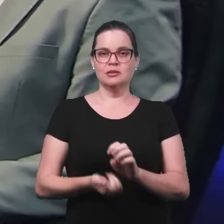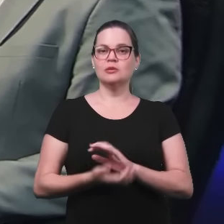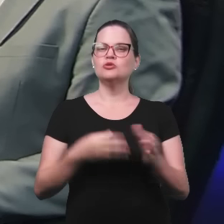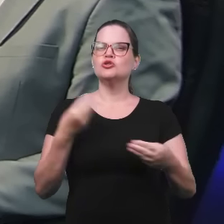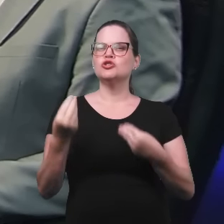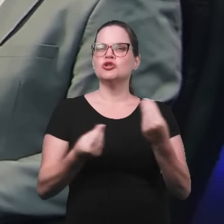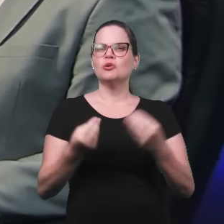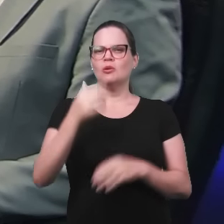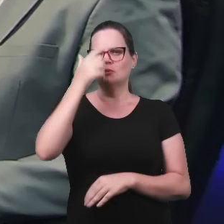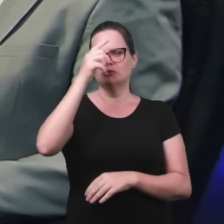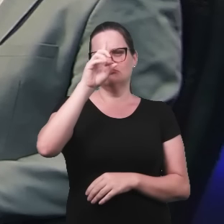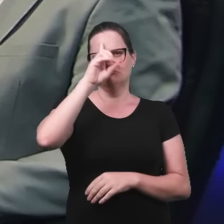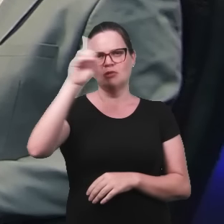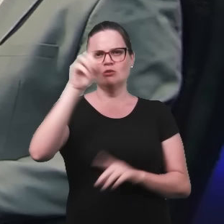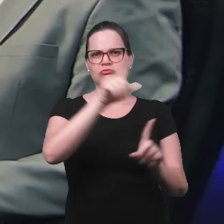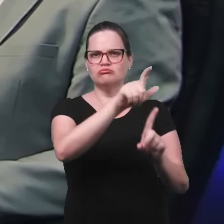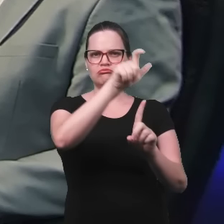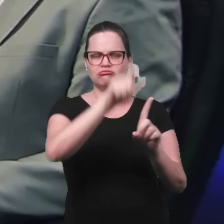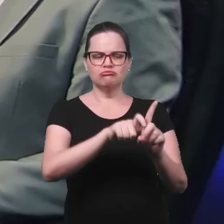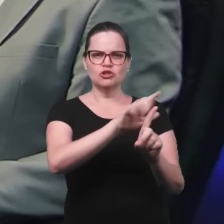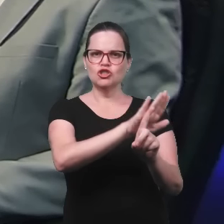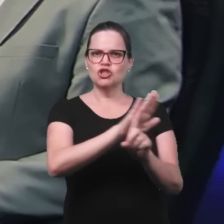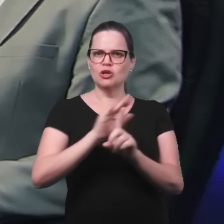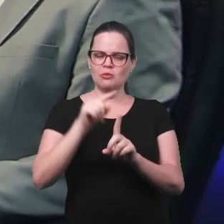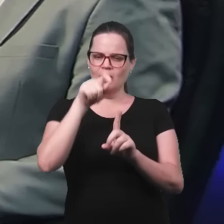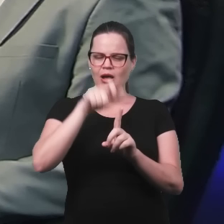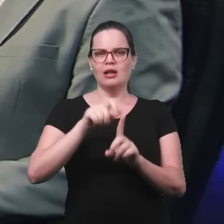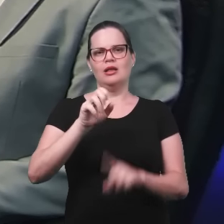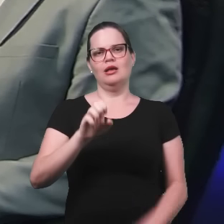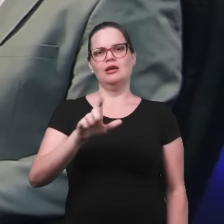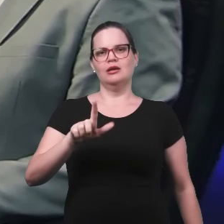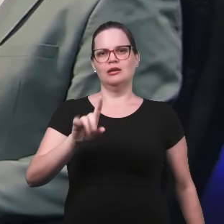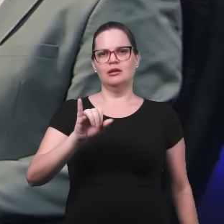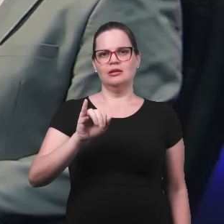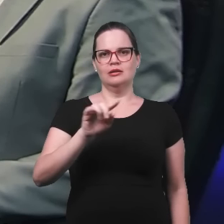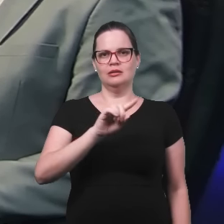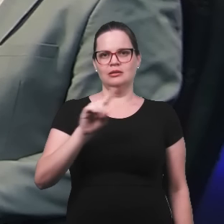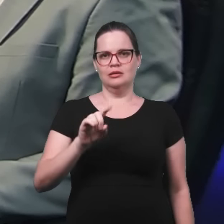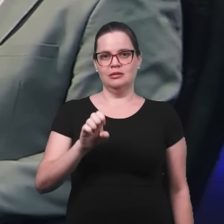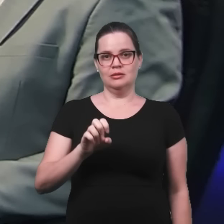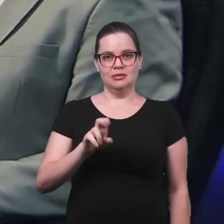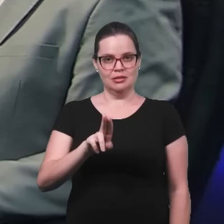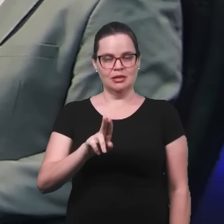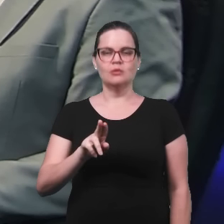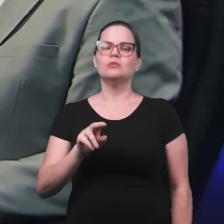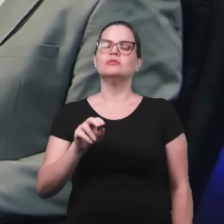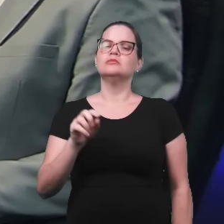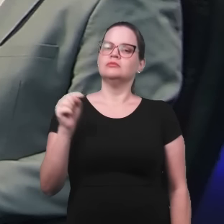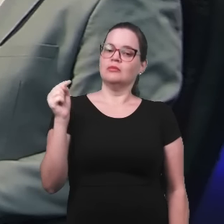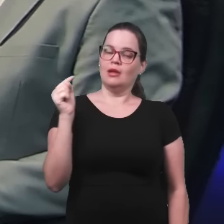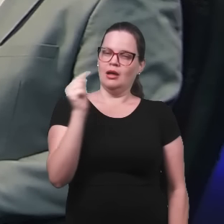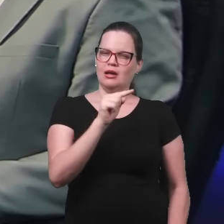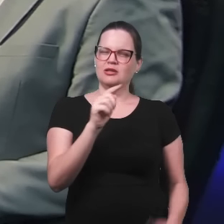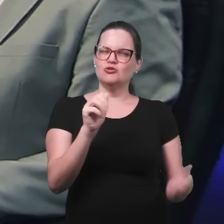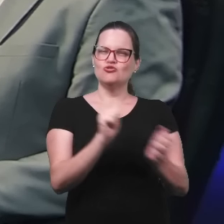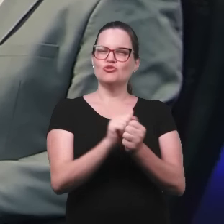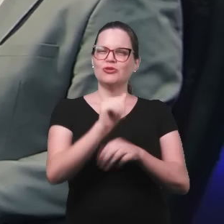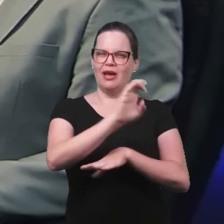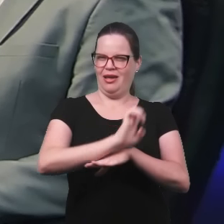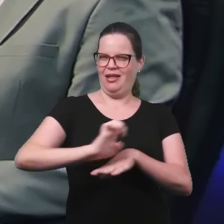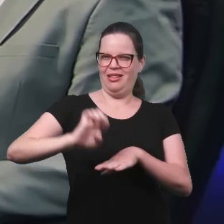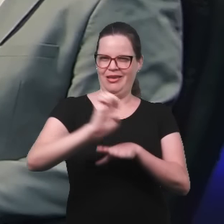a Eliseu para ser profeta. No primeiro momento, junto com Elias, mas depois